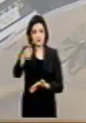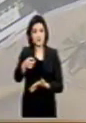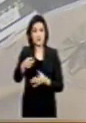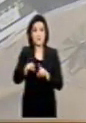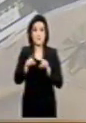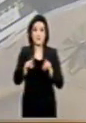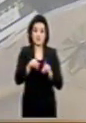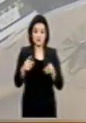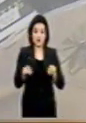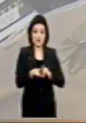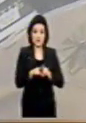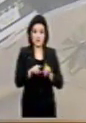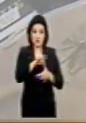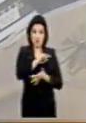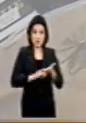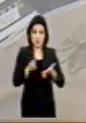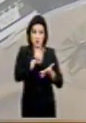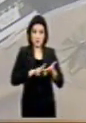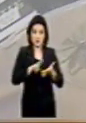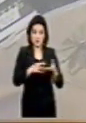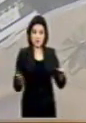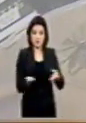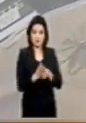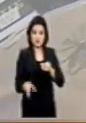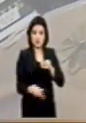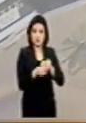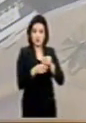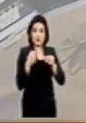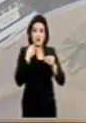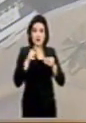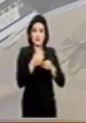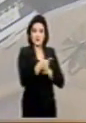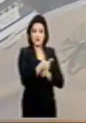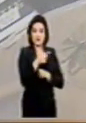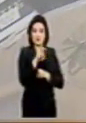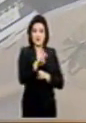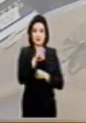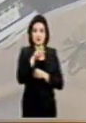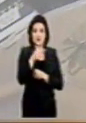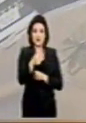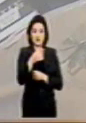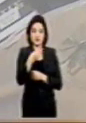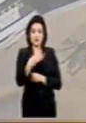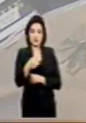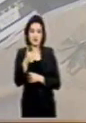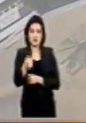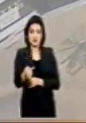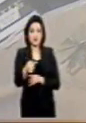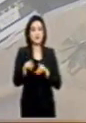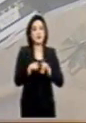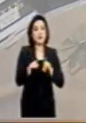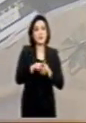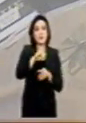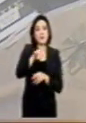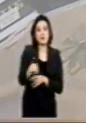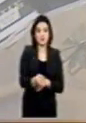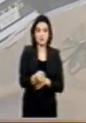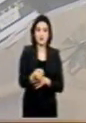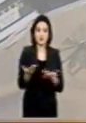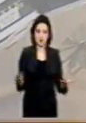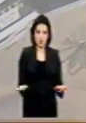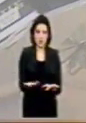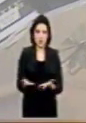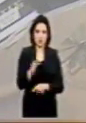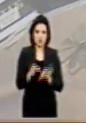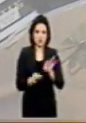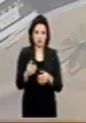reclamação 25537. Oportunidade em que, e é o julgamento que se principia hoje,